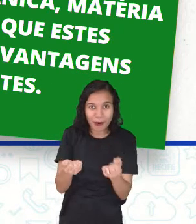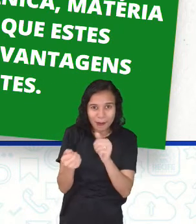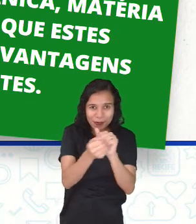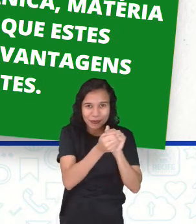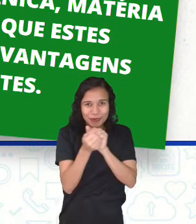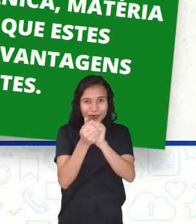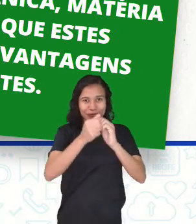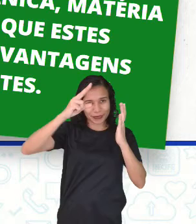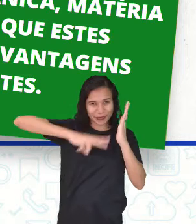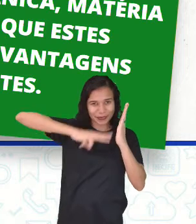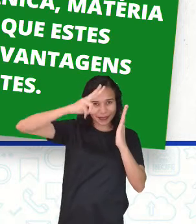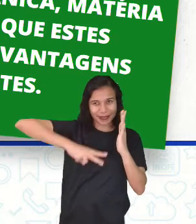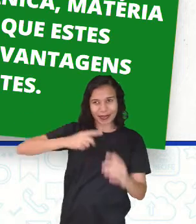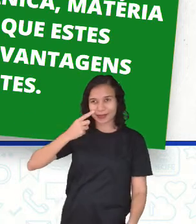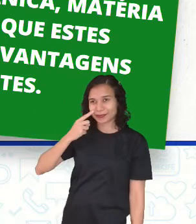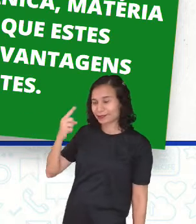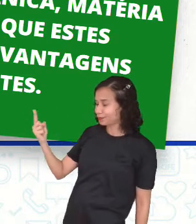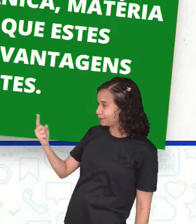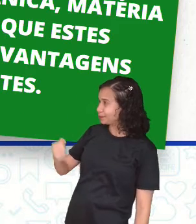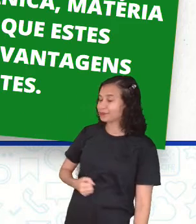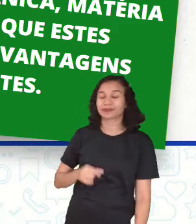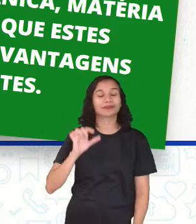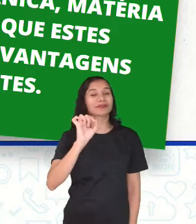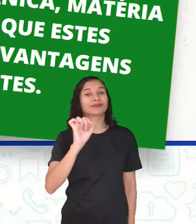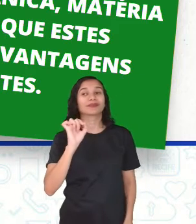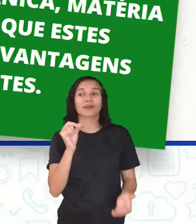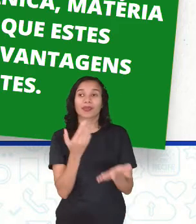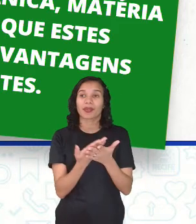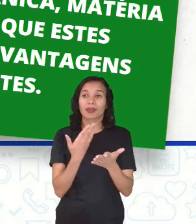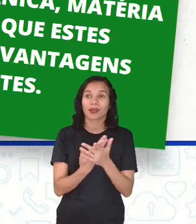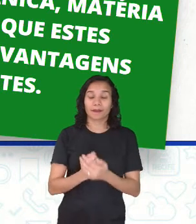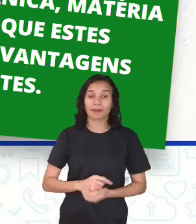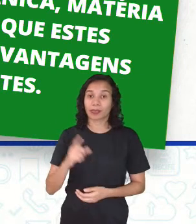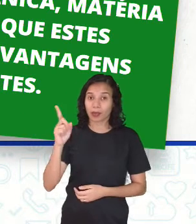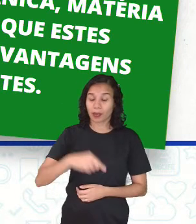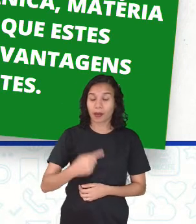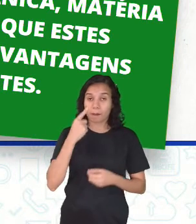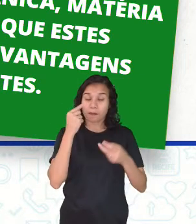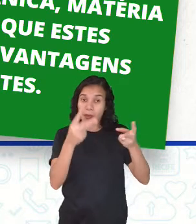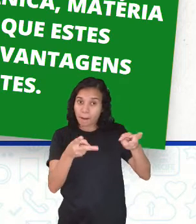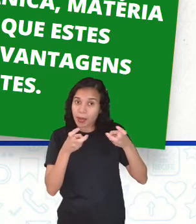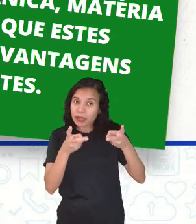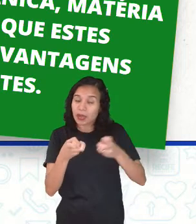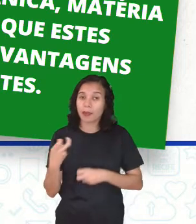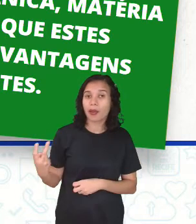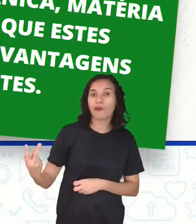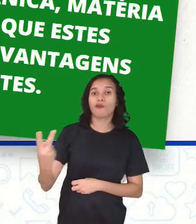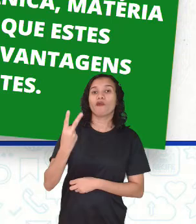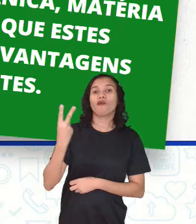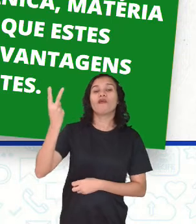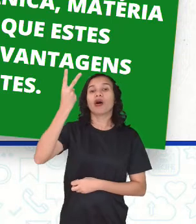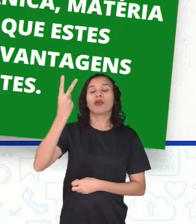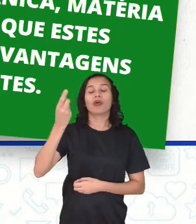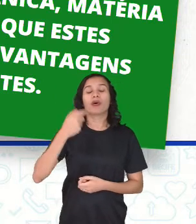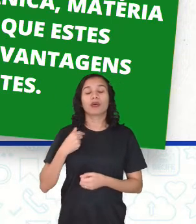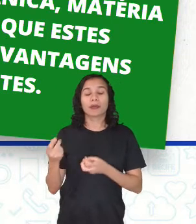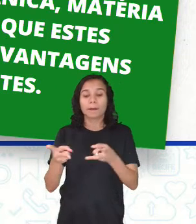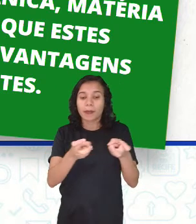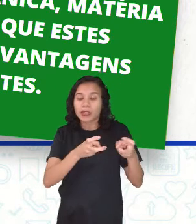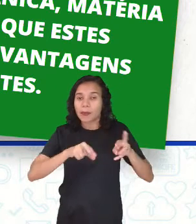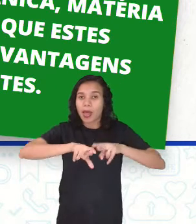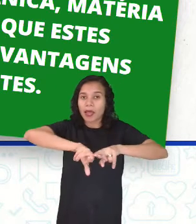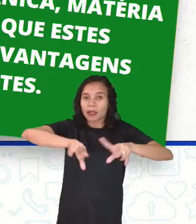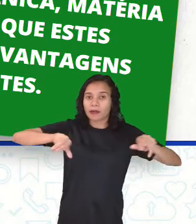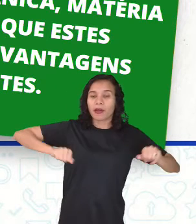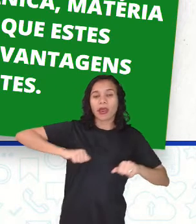comigo ler o objetivo. O objetivo da aula de hoje diz que nós vamos ter que validar as diferentes formas